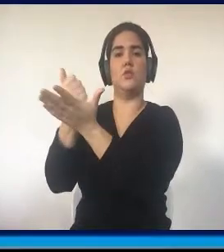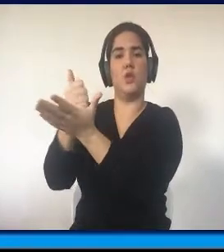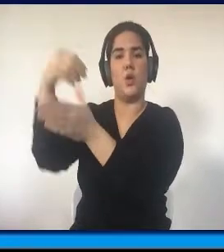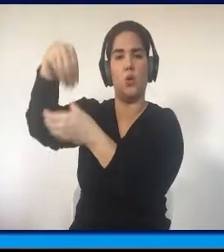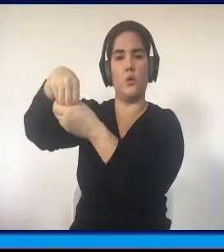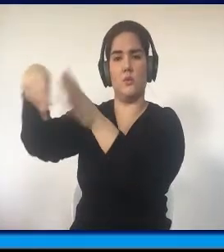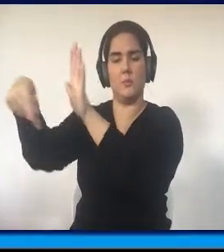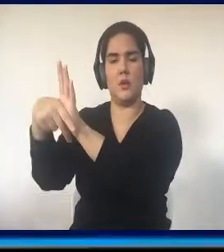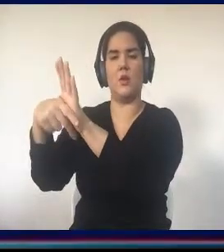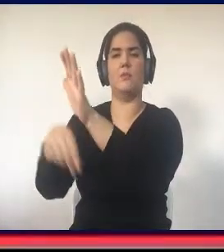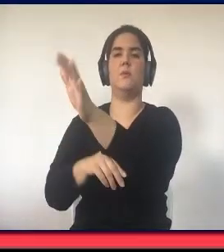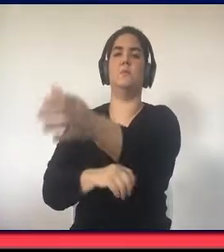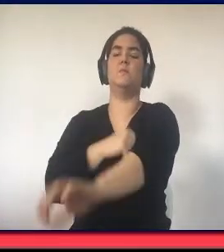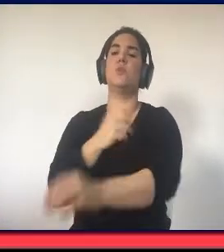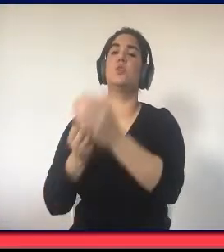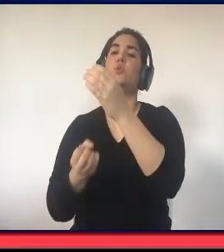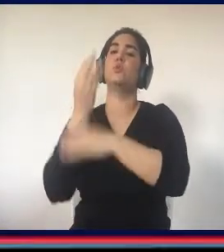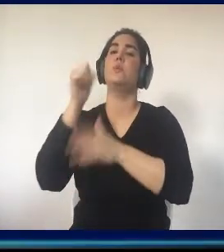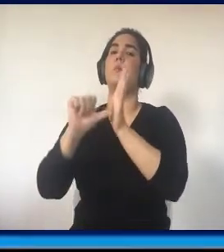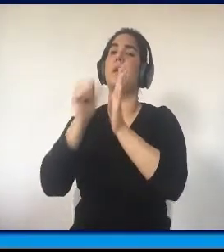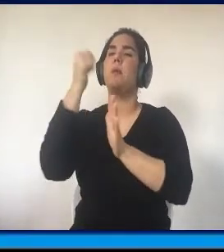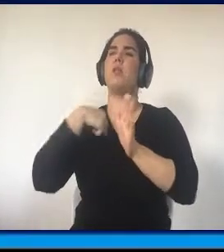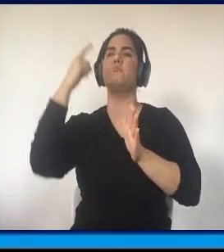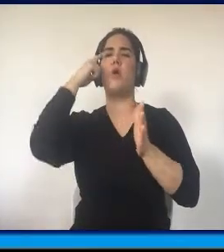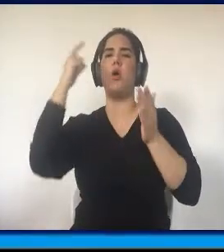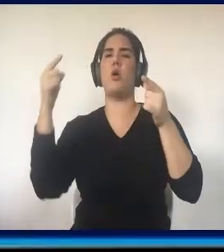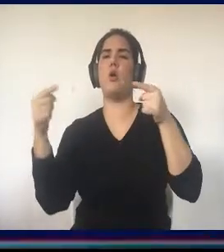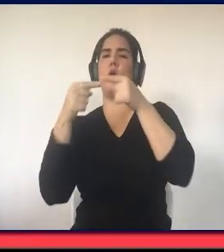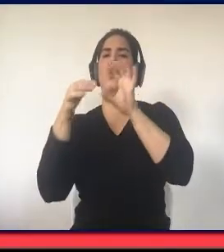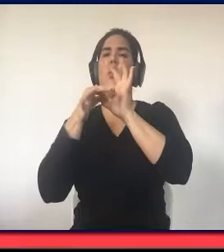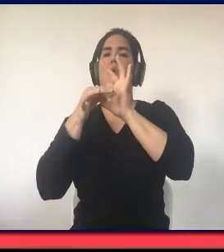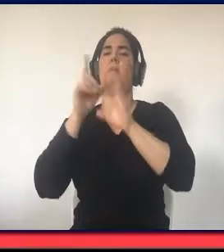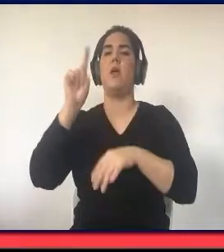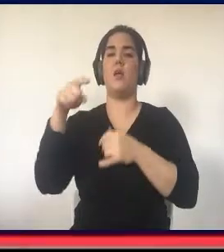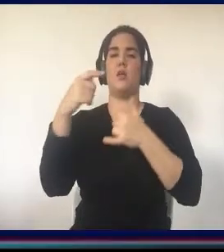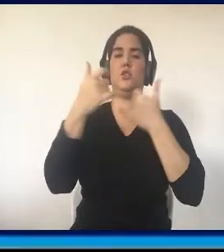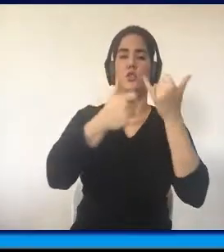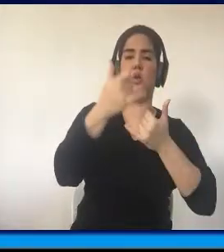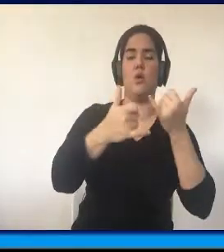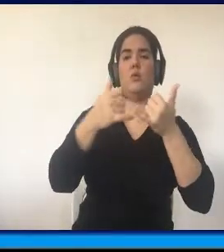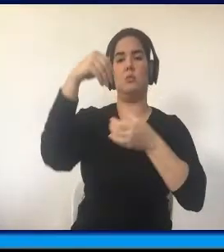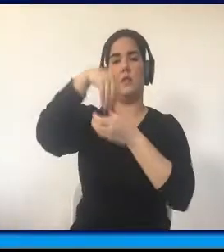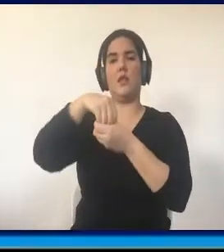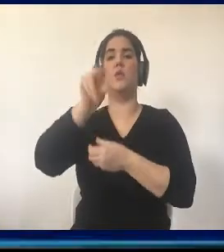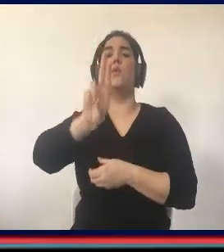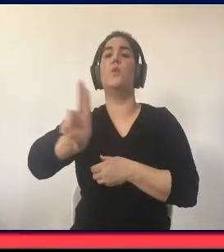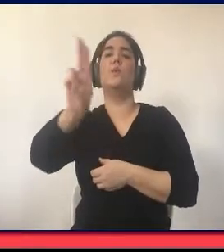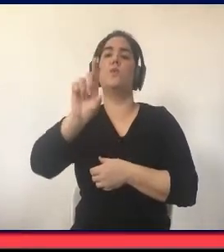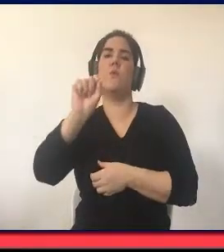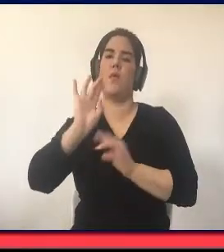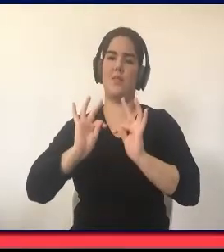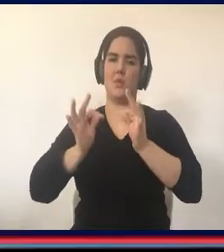primeira bifurcação desse conceito de jogos e brincadeiras contemporâneos, que é utilizar as tecnologias, qualquer uma